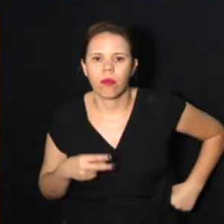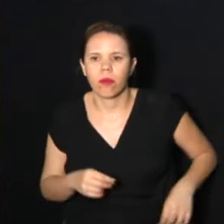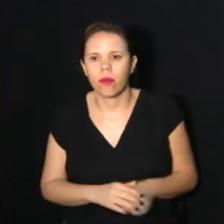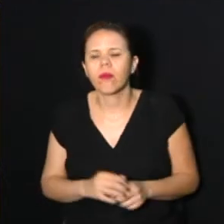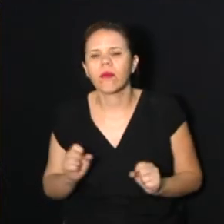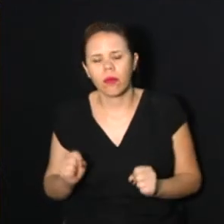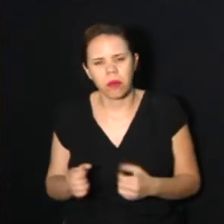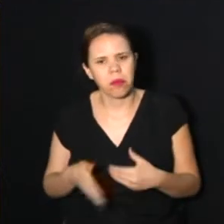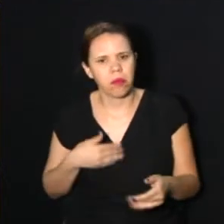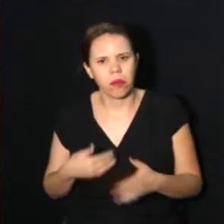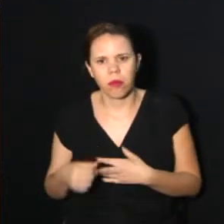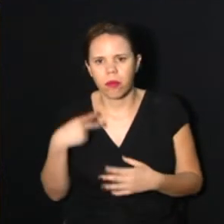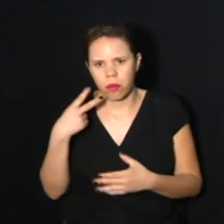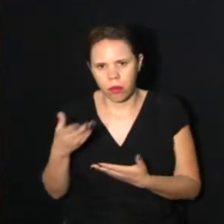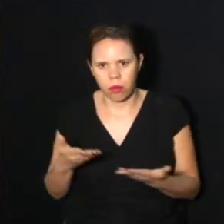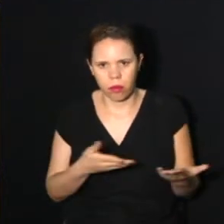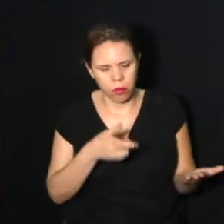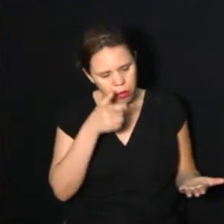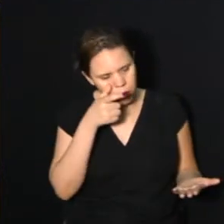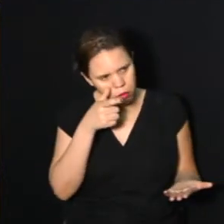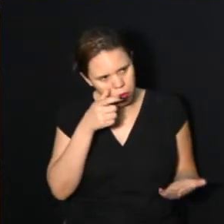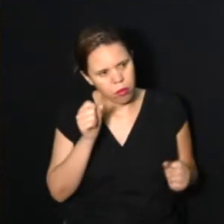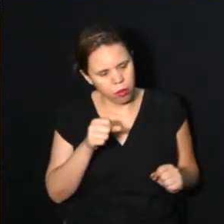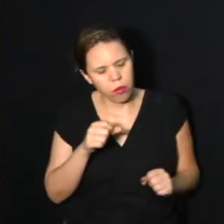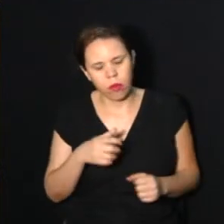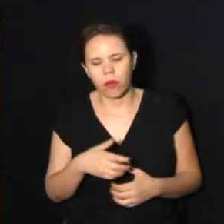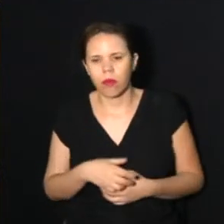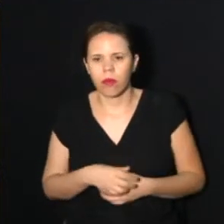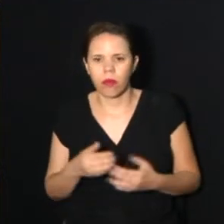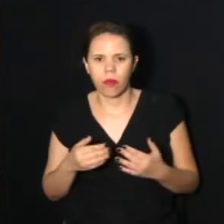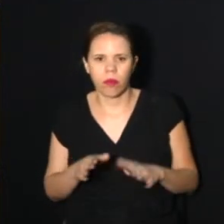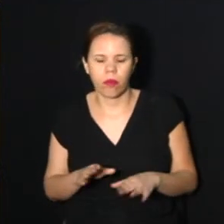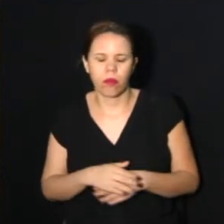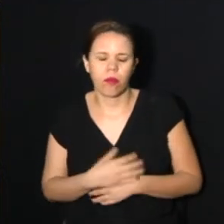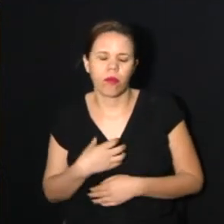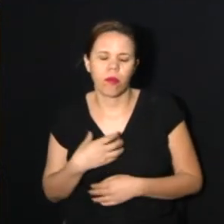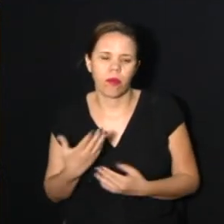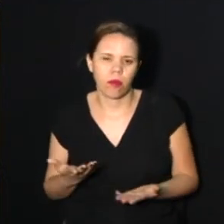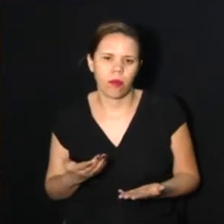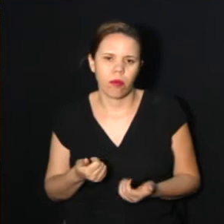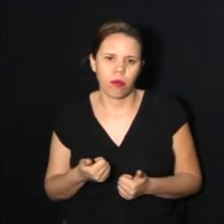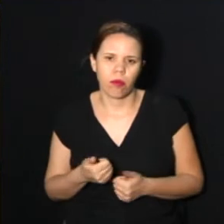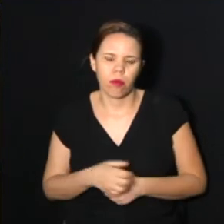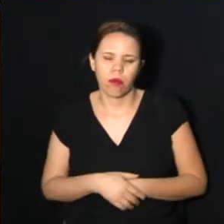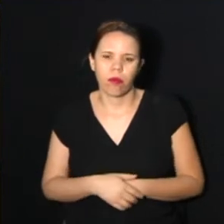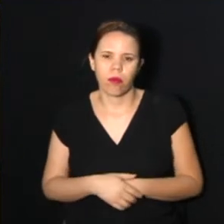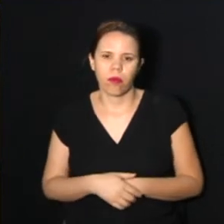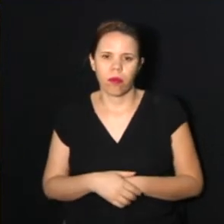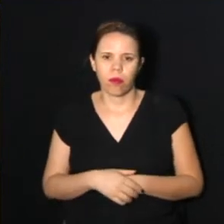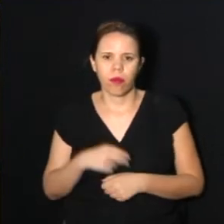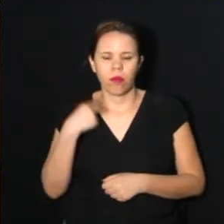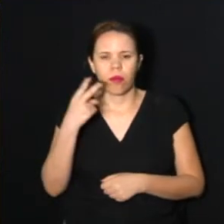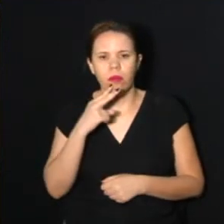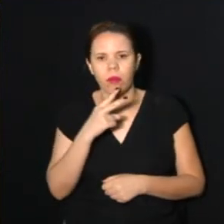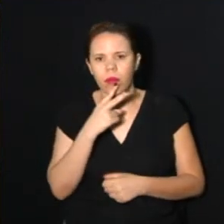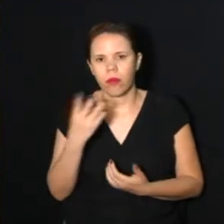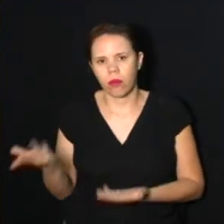que algum vereador possa, claro, dele tomar conhecimento. Então, fica deliberado dessa maneira e fica de bom tamanho. Quanto ao vereador Vinícius